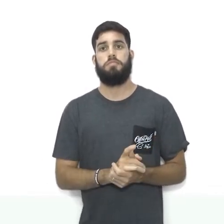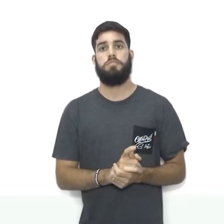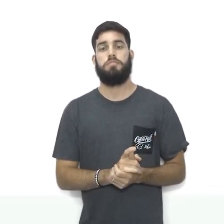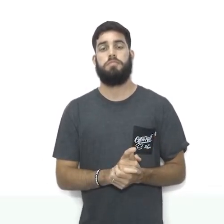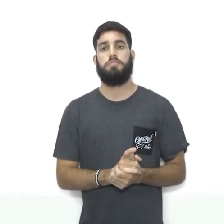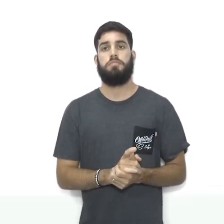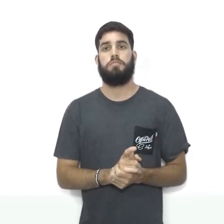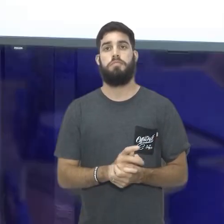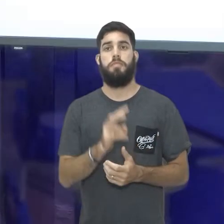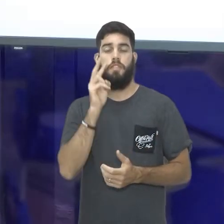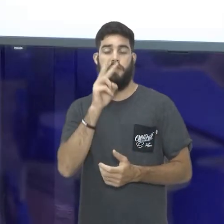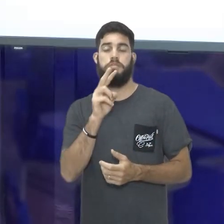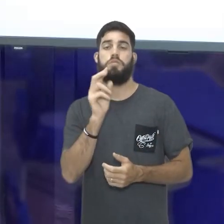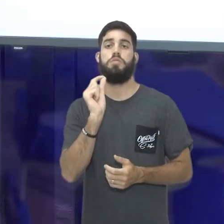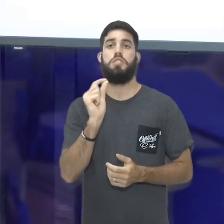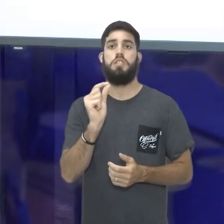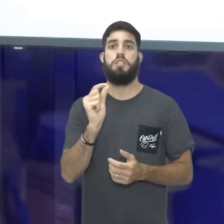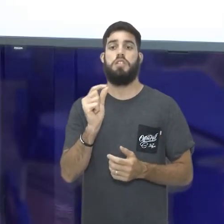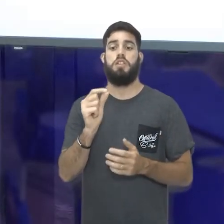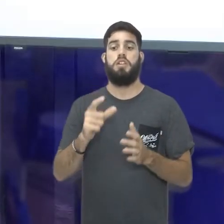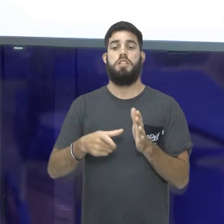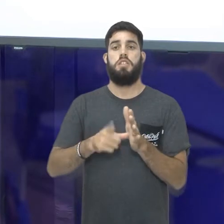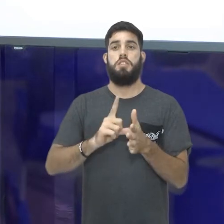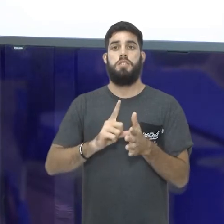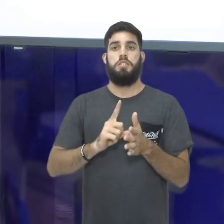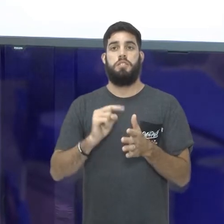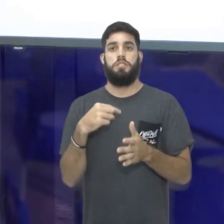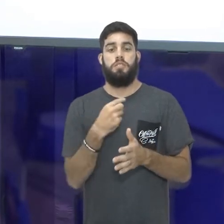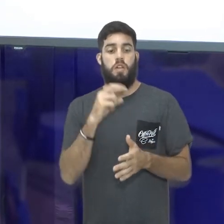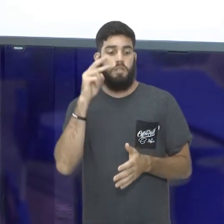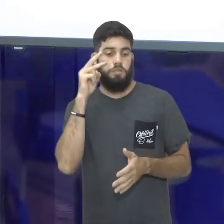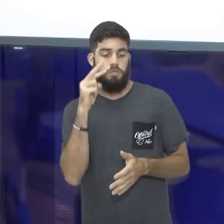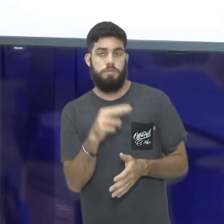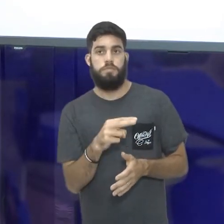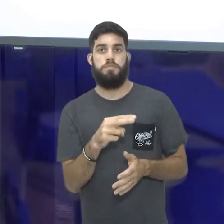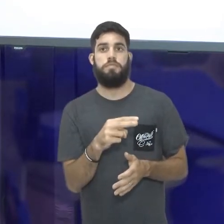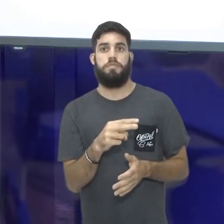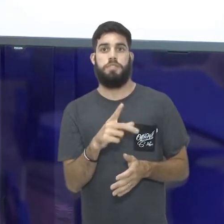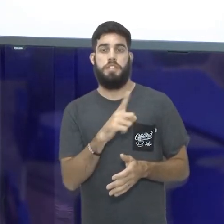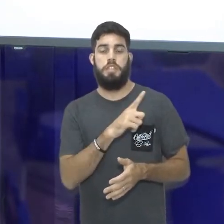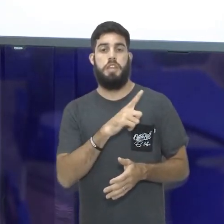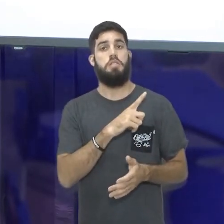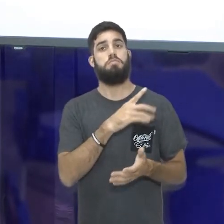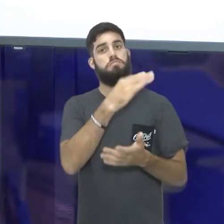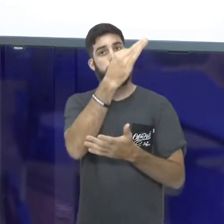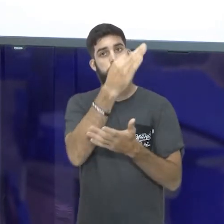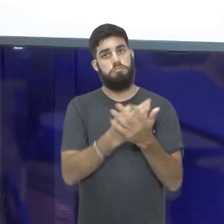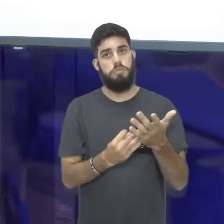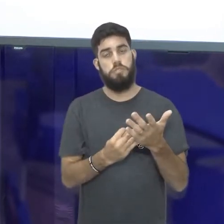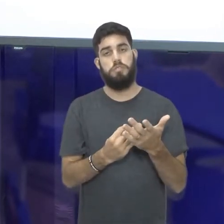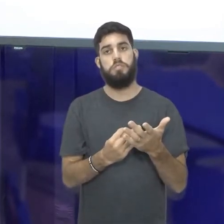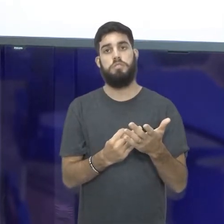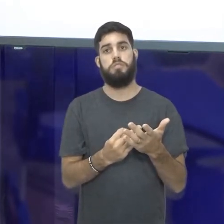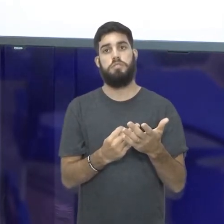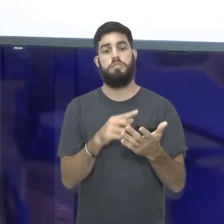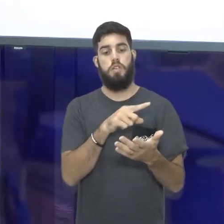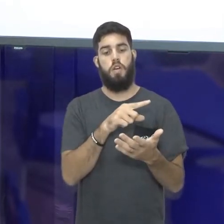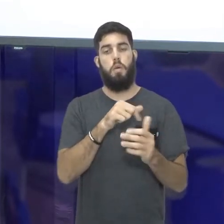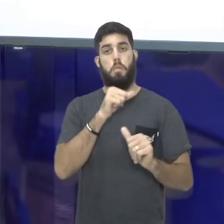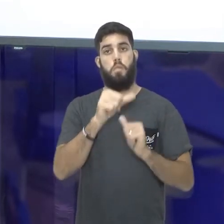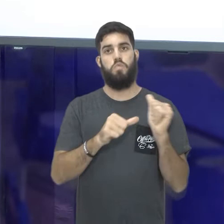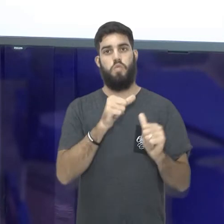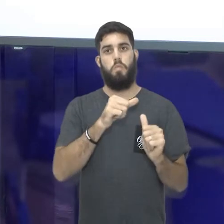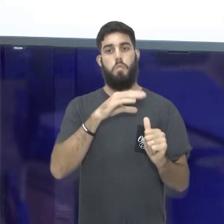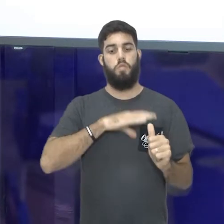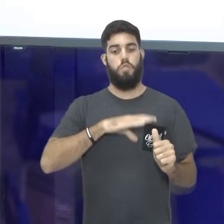materna. Vejam que anteriormente nós pegamos uma situação-problema, nós tínhamos um pequeno texto, o qual a gente tirou da língua portuguesa